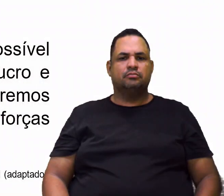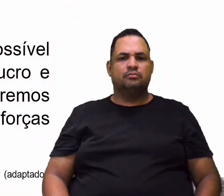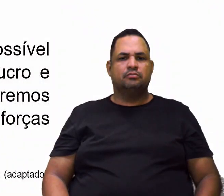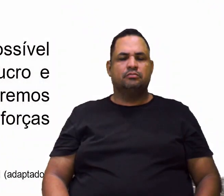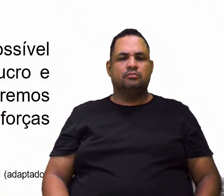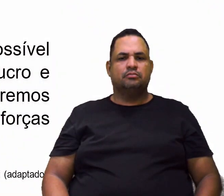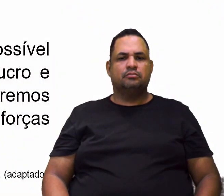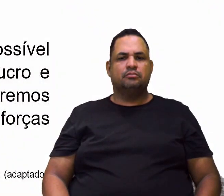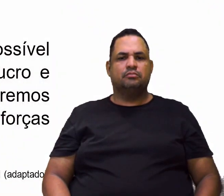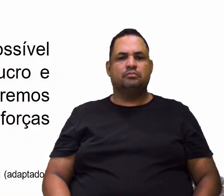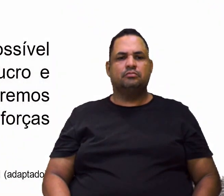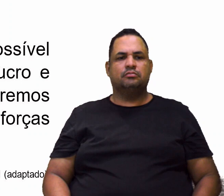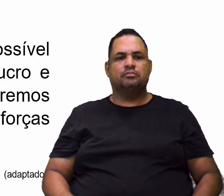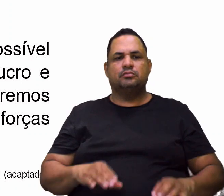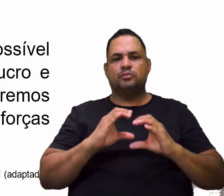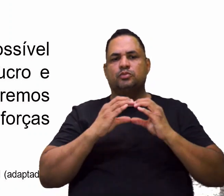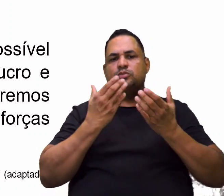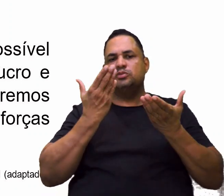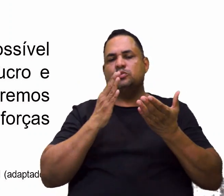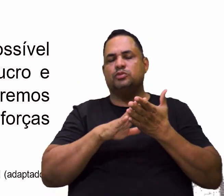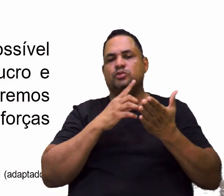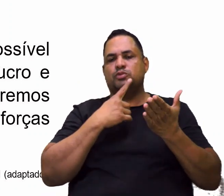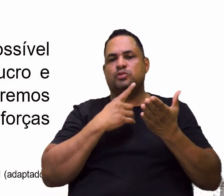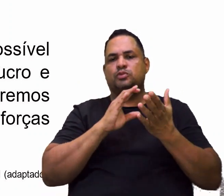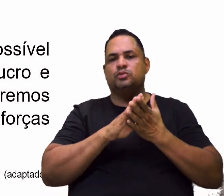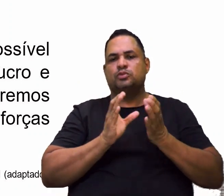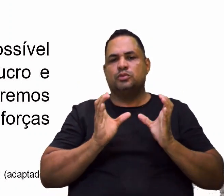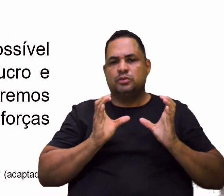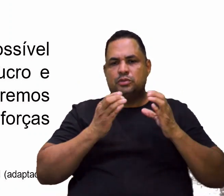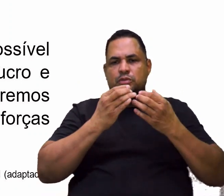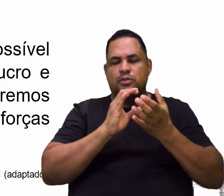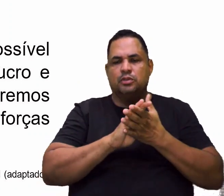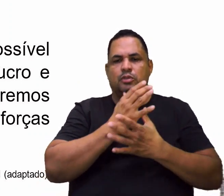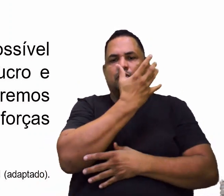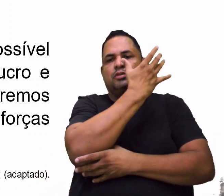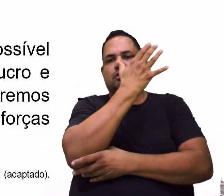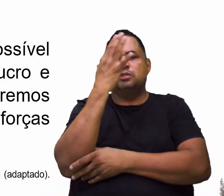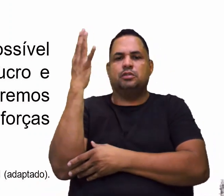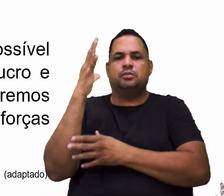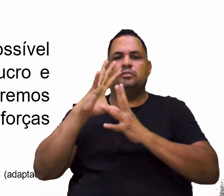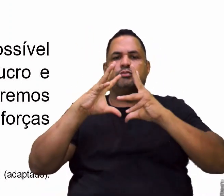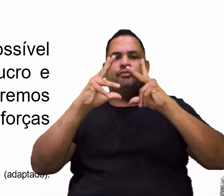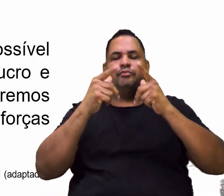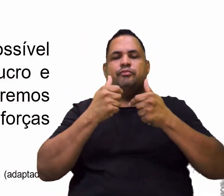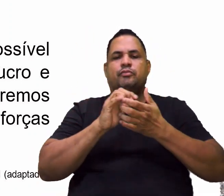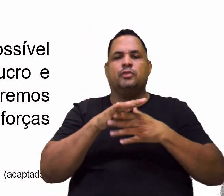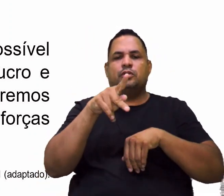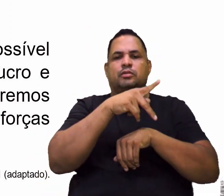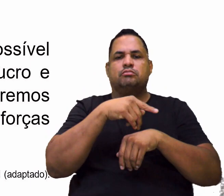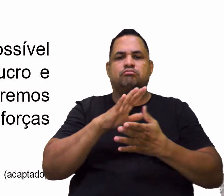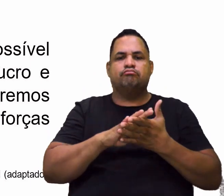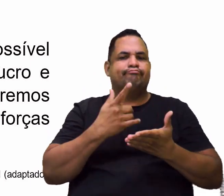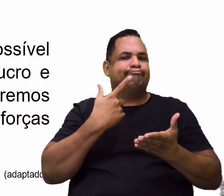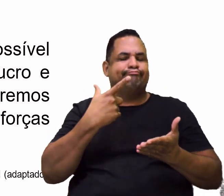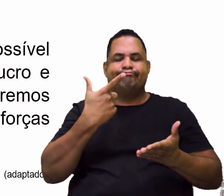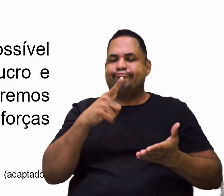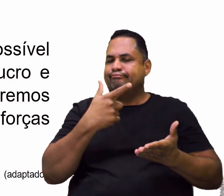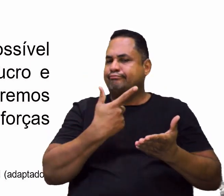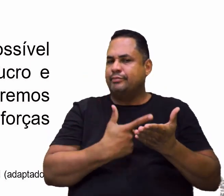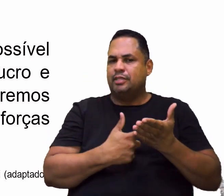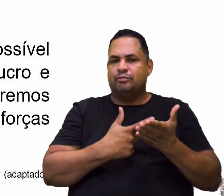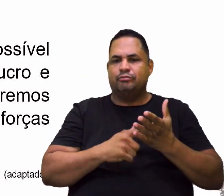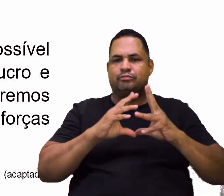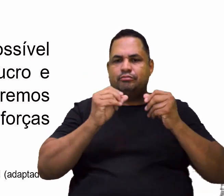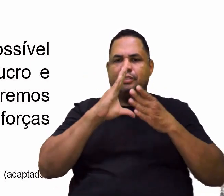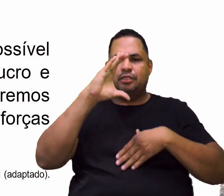Nas convenções do clima, nem todas as nações, até aqui, ó, acabei de falar, assumem o compromisso de redução de emissões de